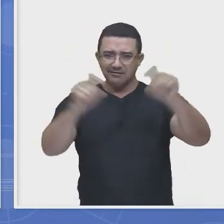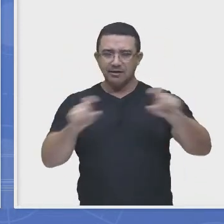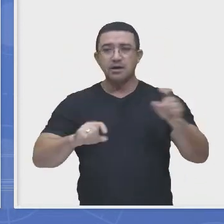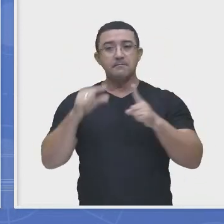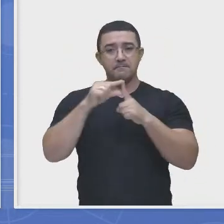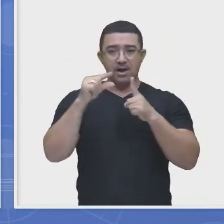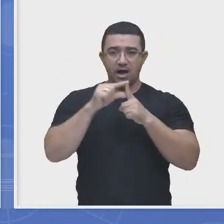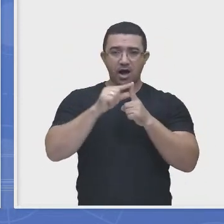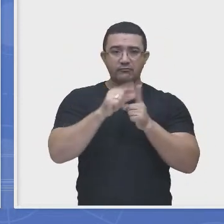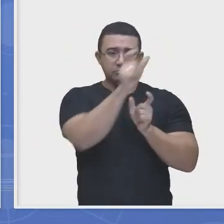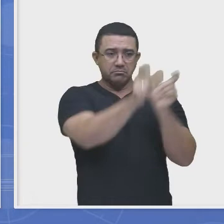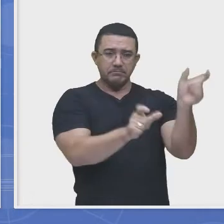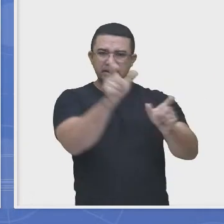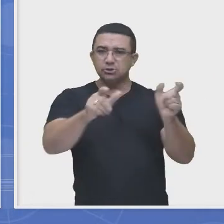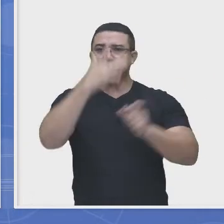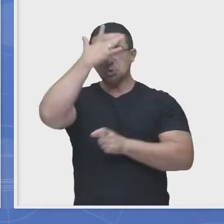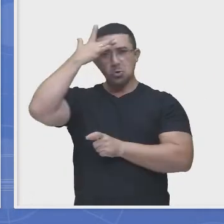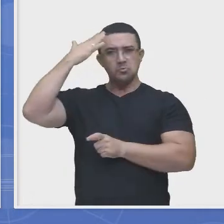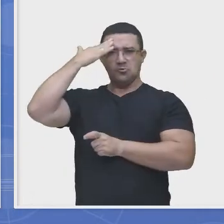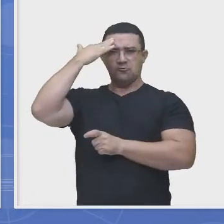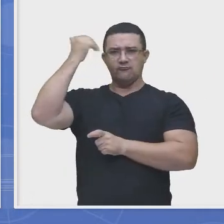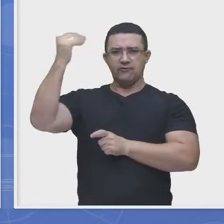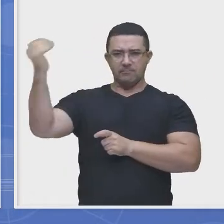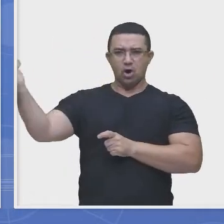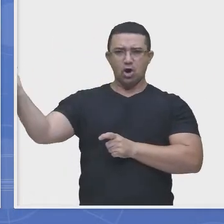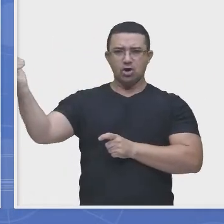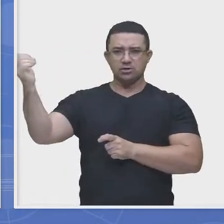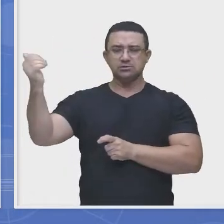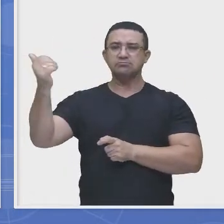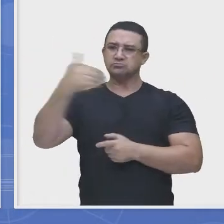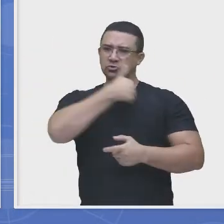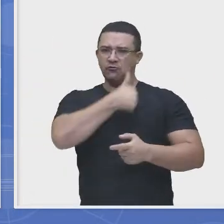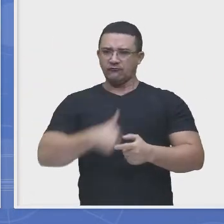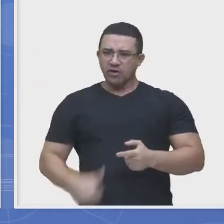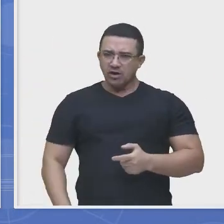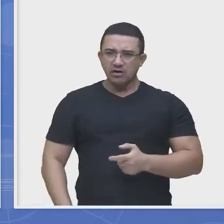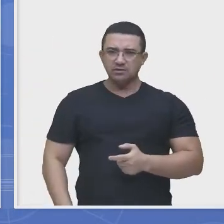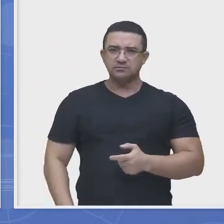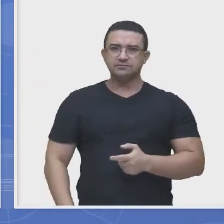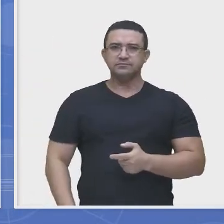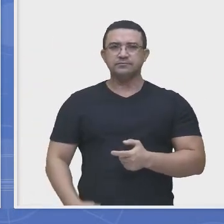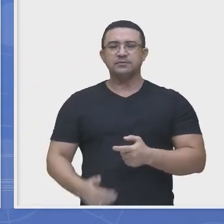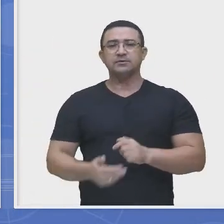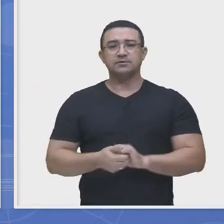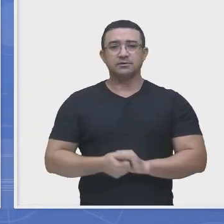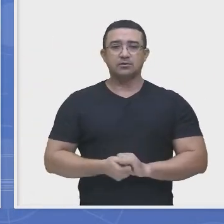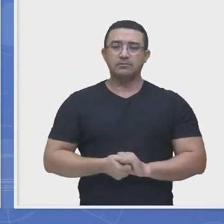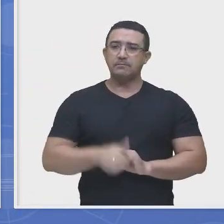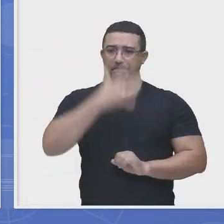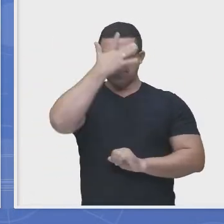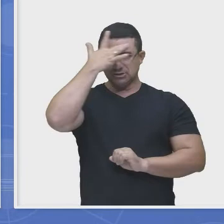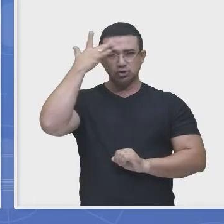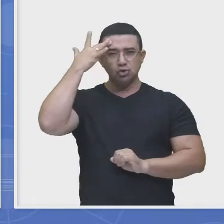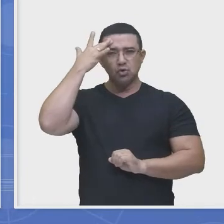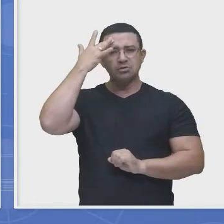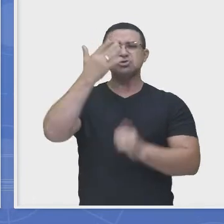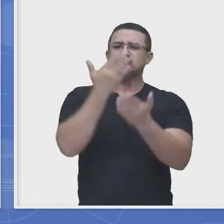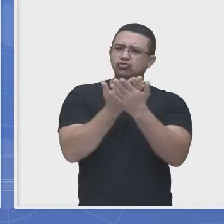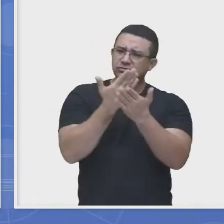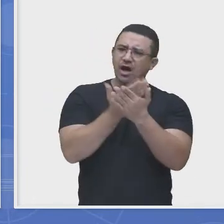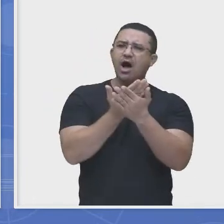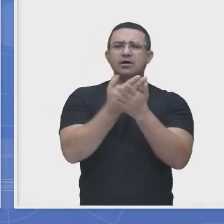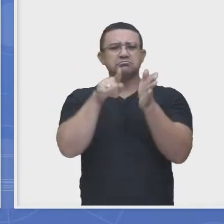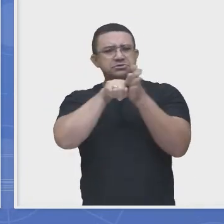palavras de uma pessoa de autoridade, né? Quando a gente fala citação de autoridade, argumento de autoridade, a gente está falando de pessoas que estudaram sobre